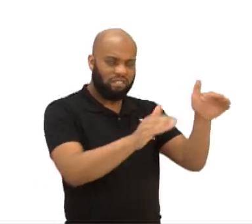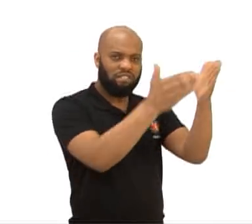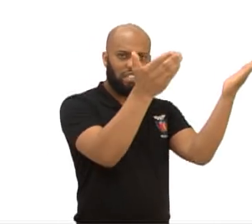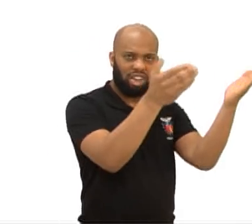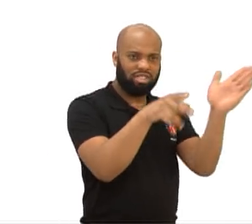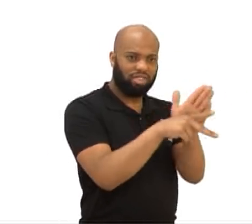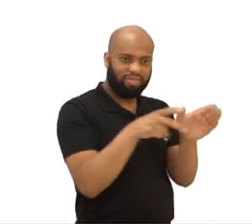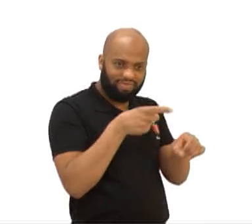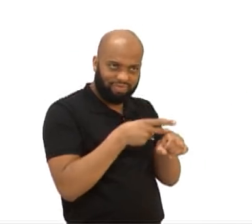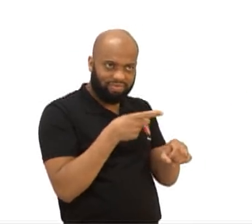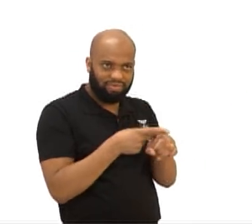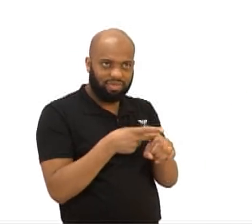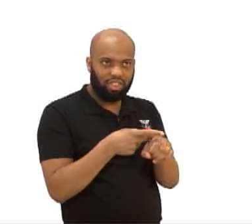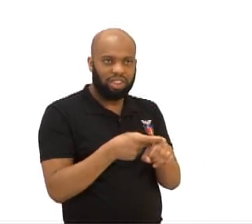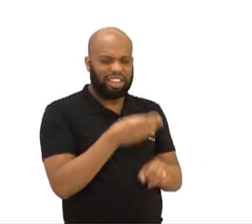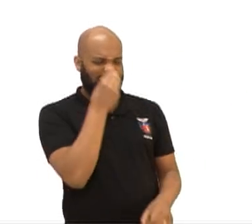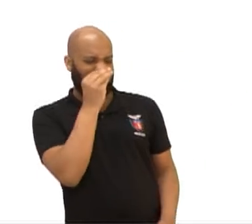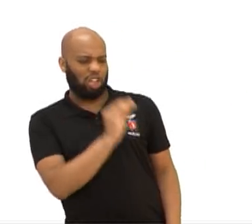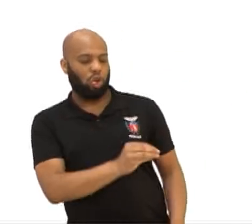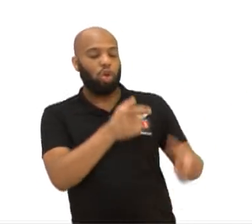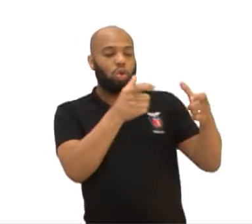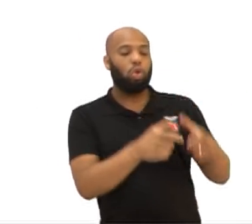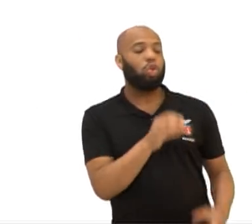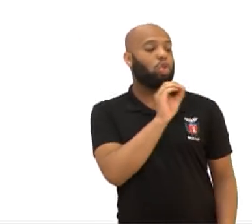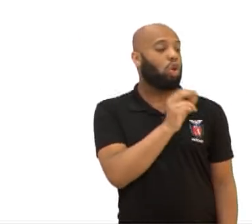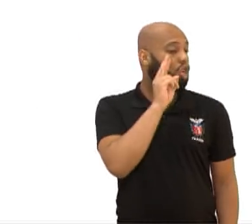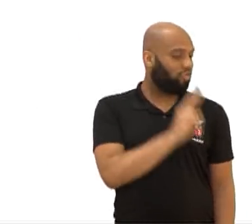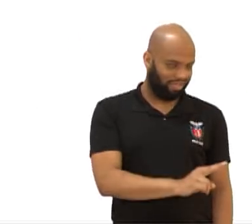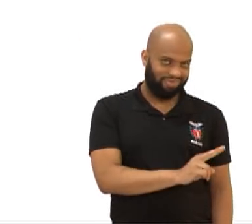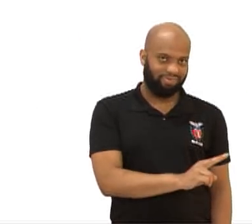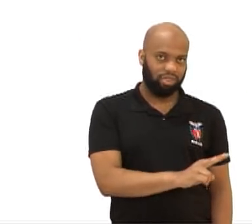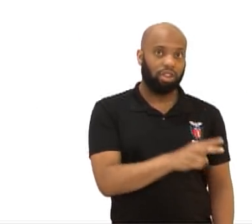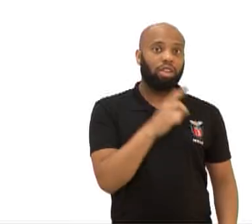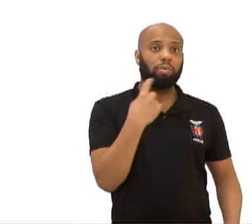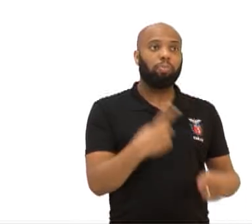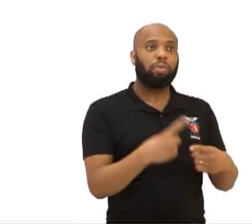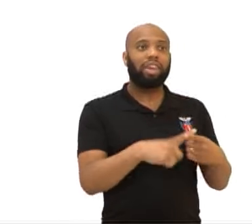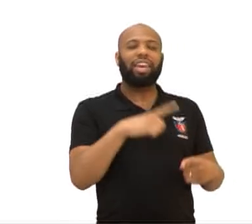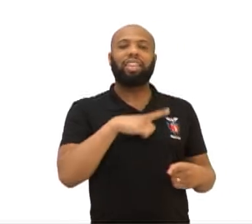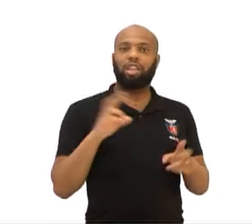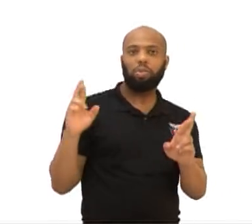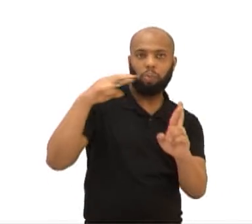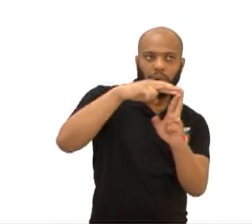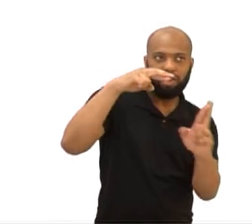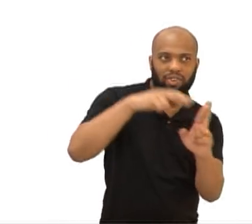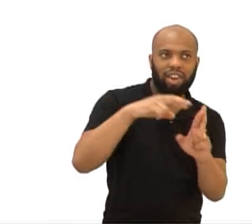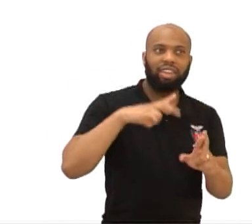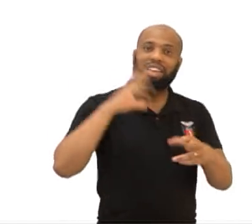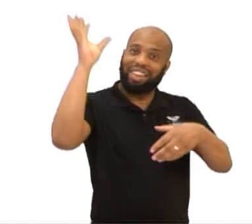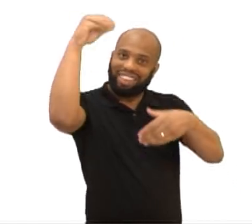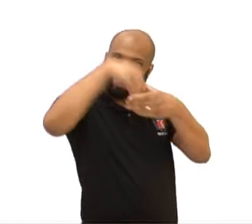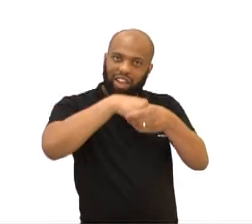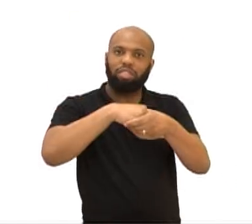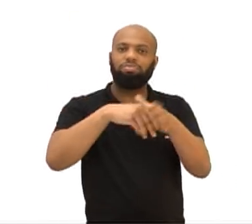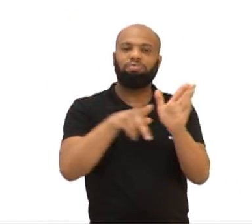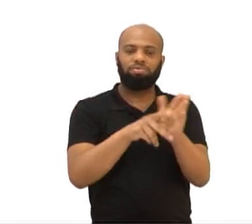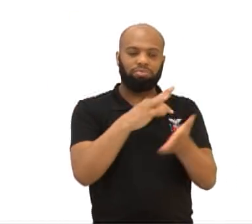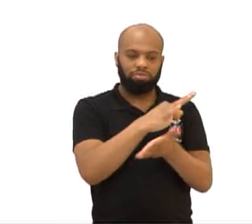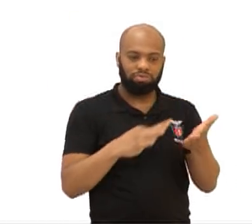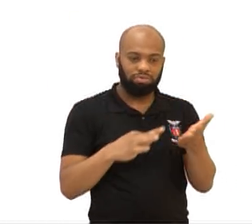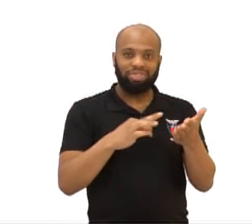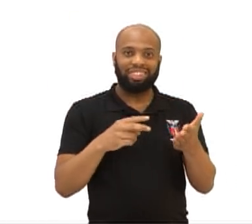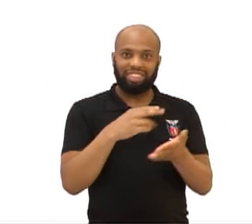Ignoro onde o vi. Há nitidamente uma referência endofórica nesse fragmento, que pode